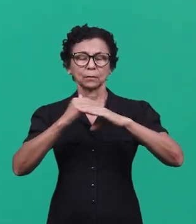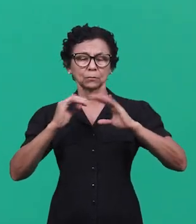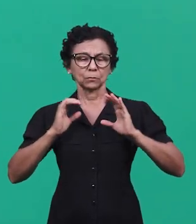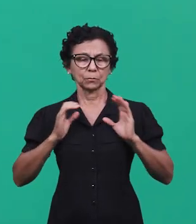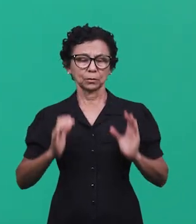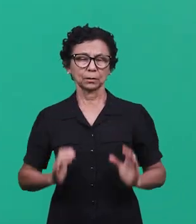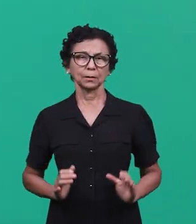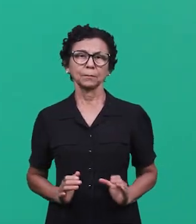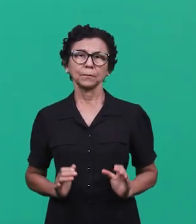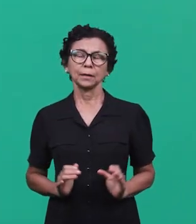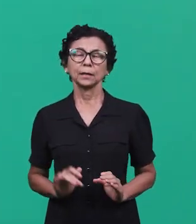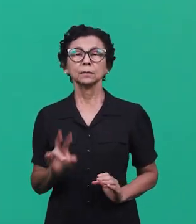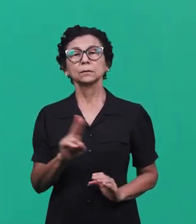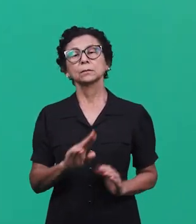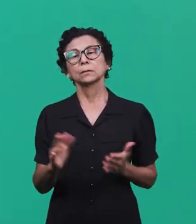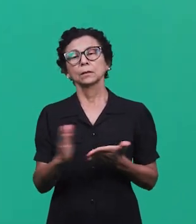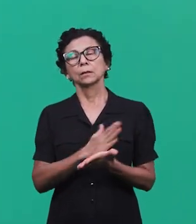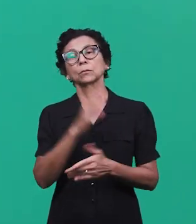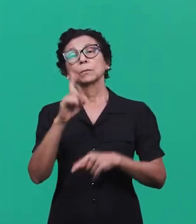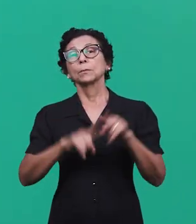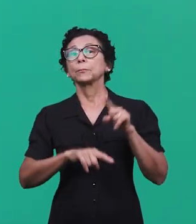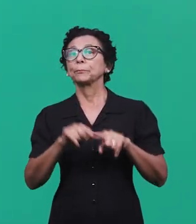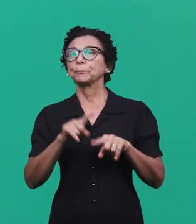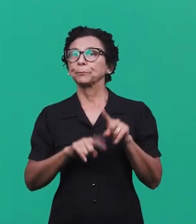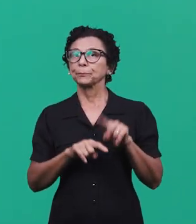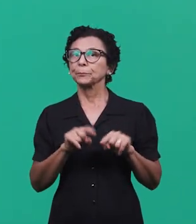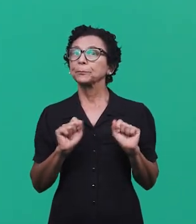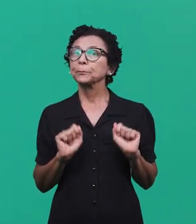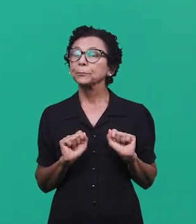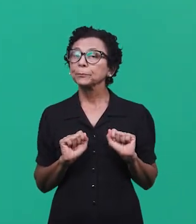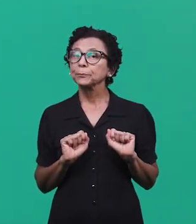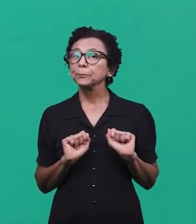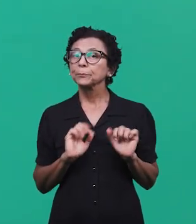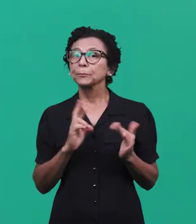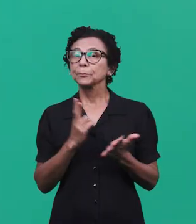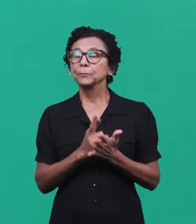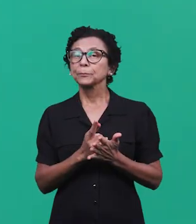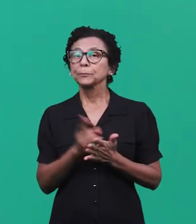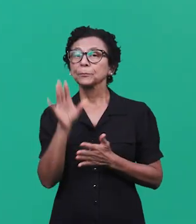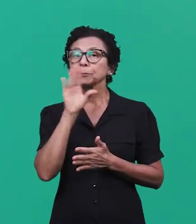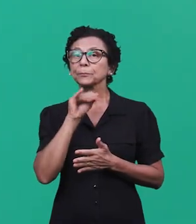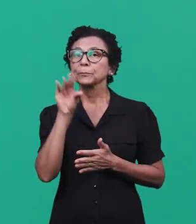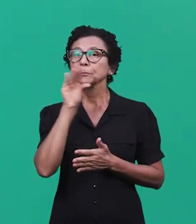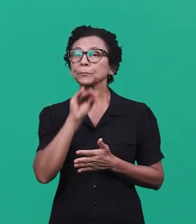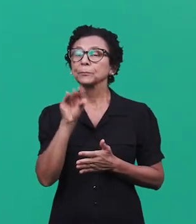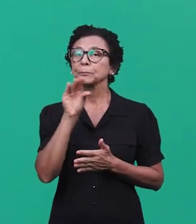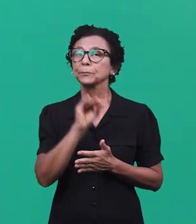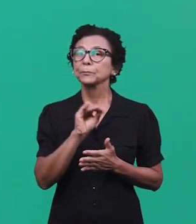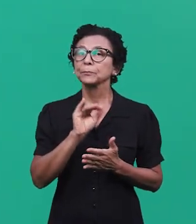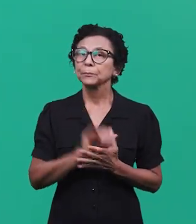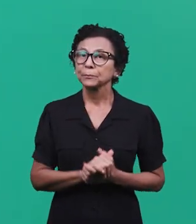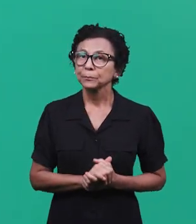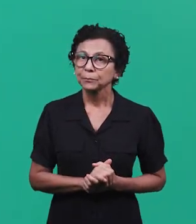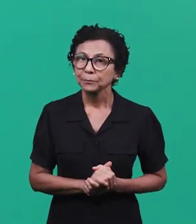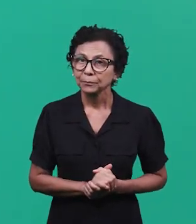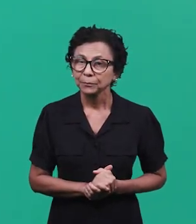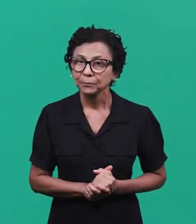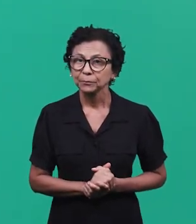de utilizar alguns materiais, isso reflete aonde? Na fala, que é o que leva ao que nós chamamos, né,